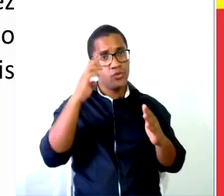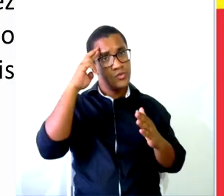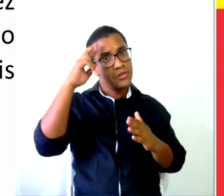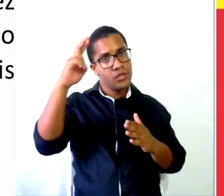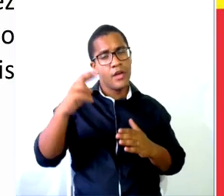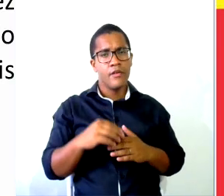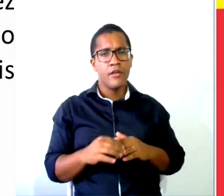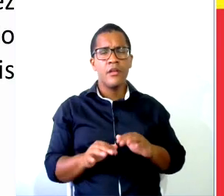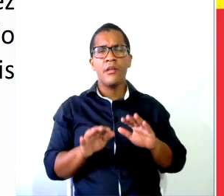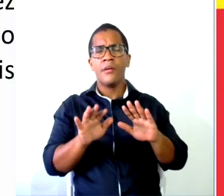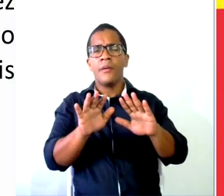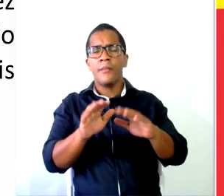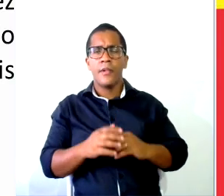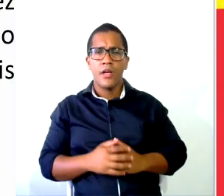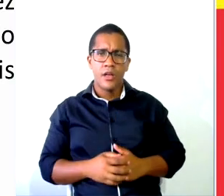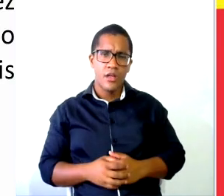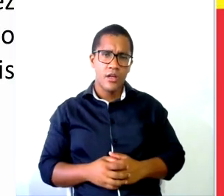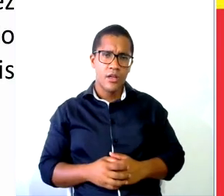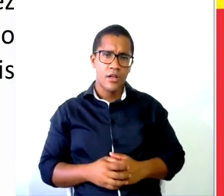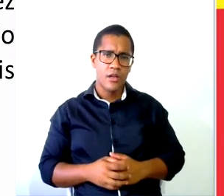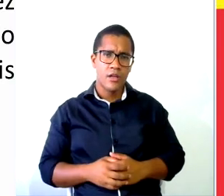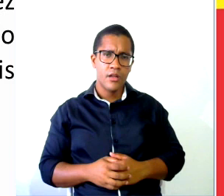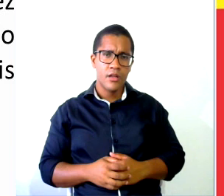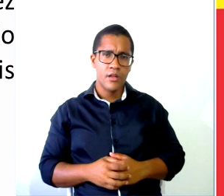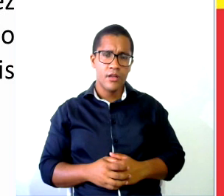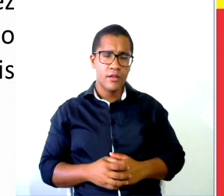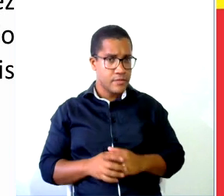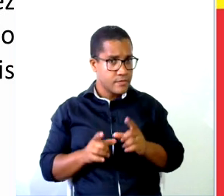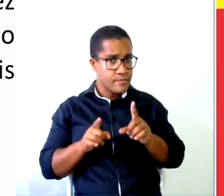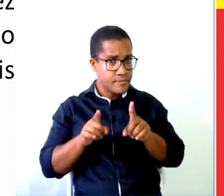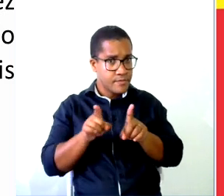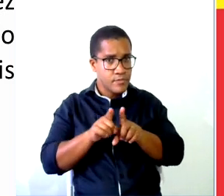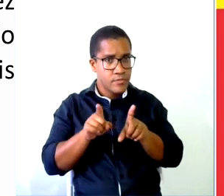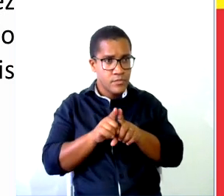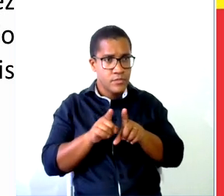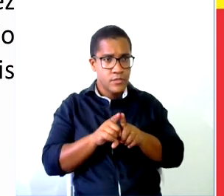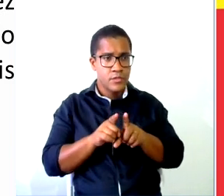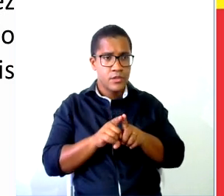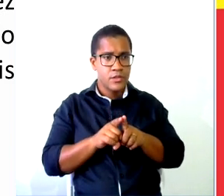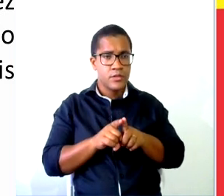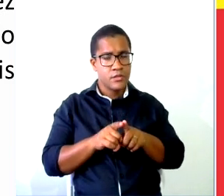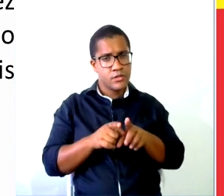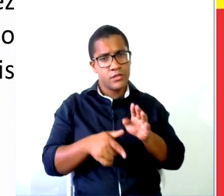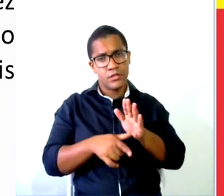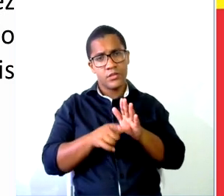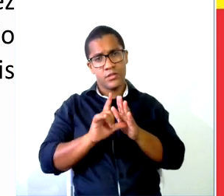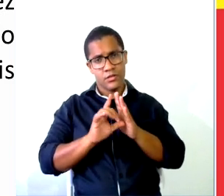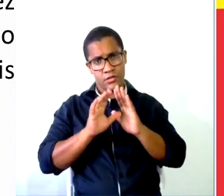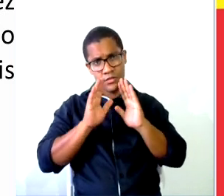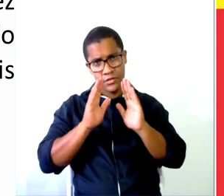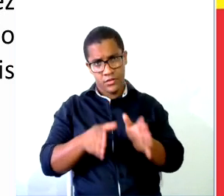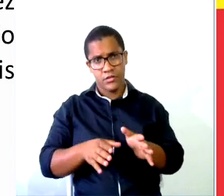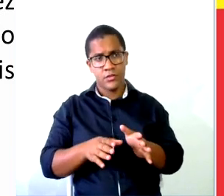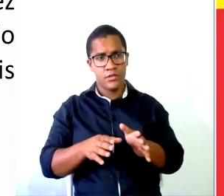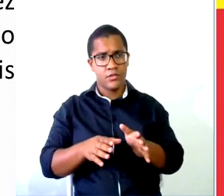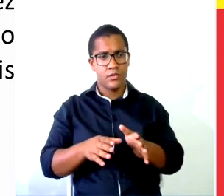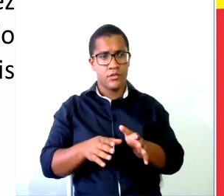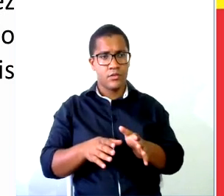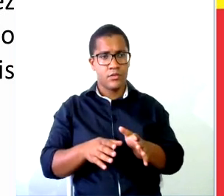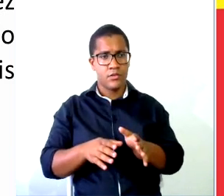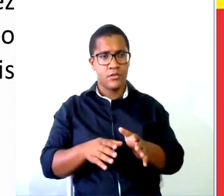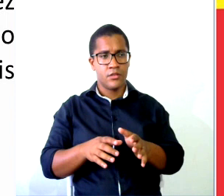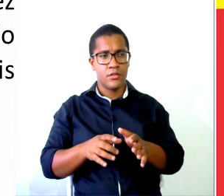senhores. Contudo, e apesar de terem sido contemplados pelas